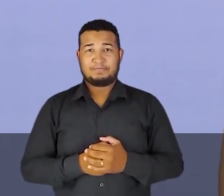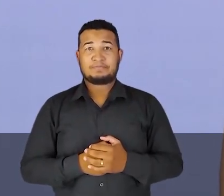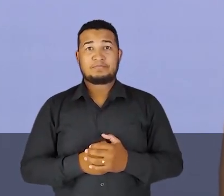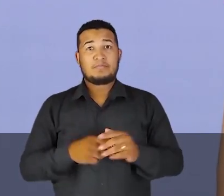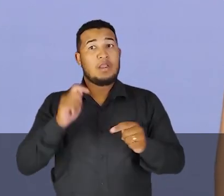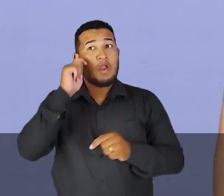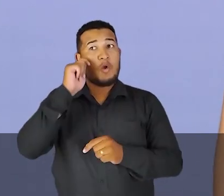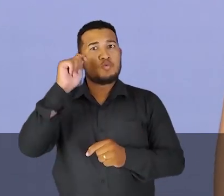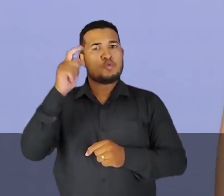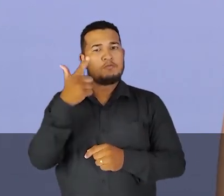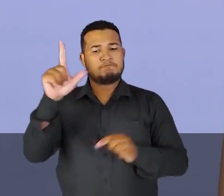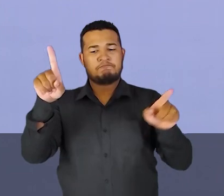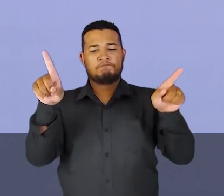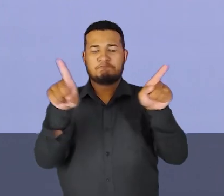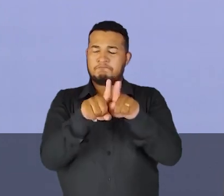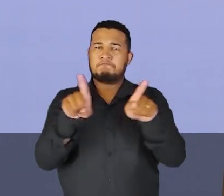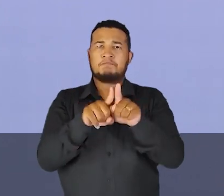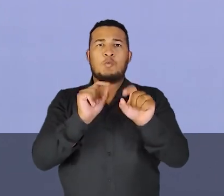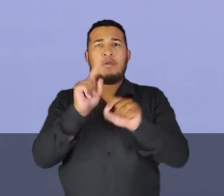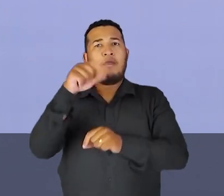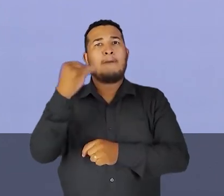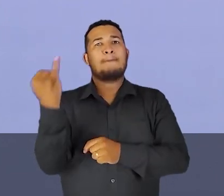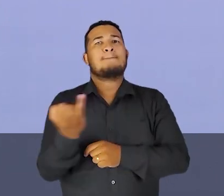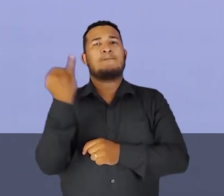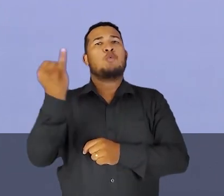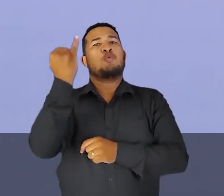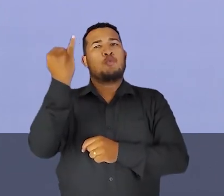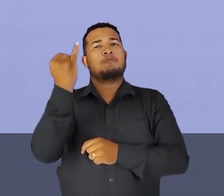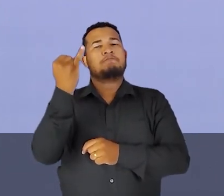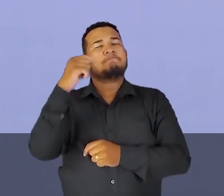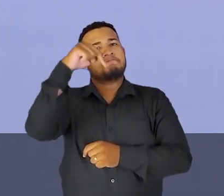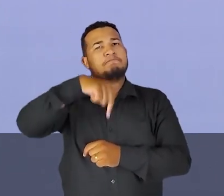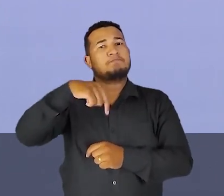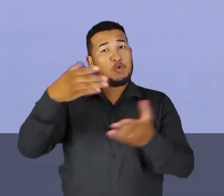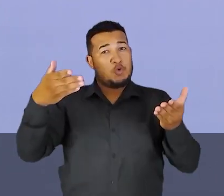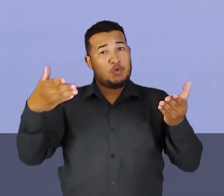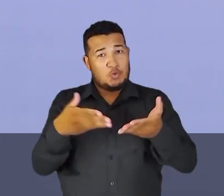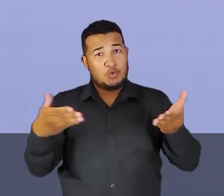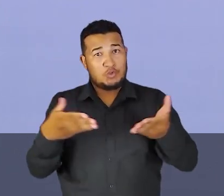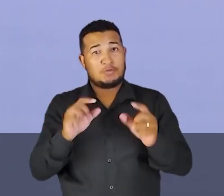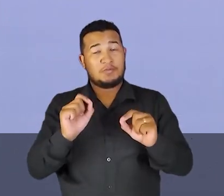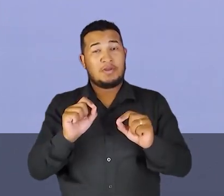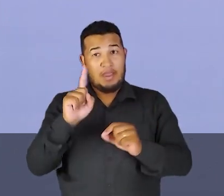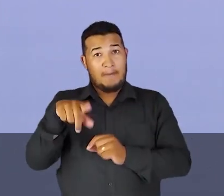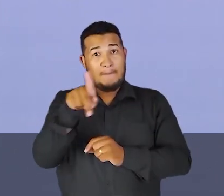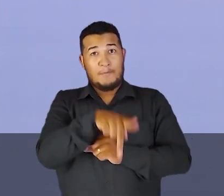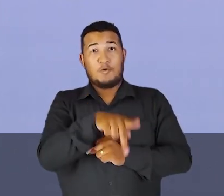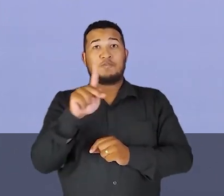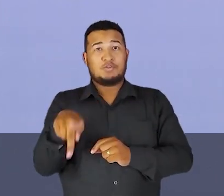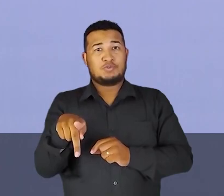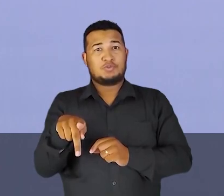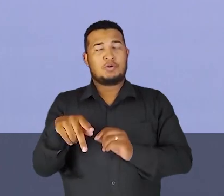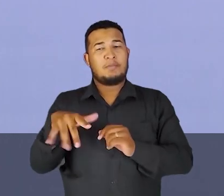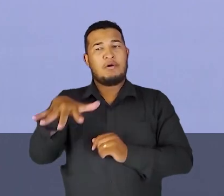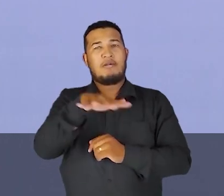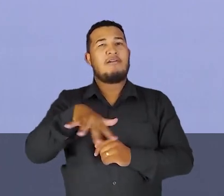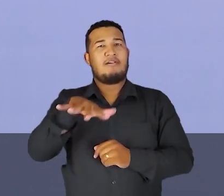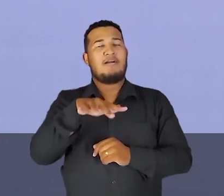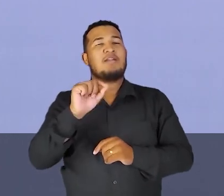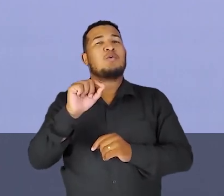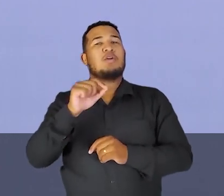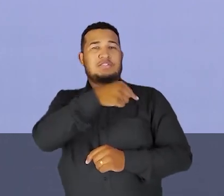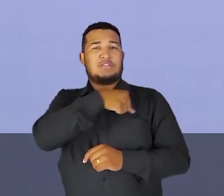Outro autor que também tem importância na nossa atualidade é um professor da rede